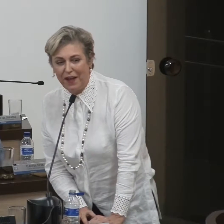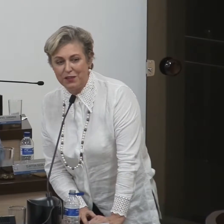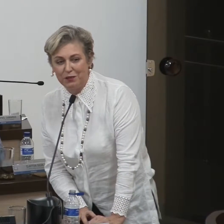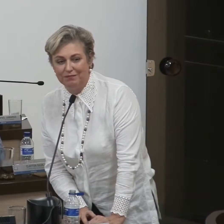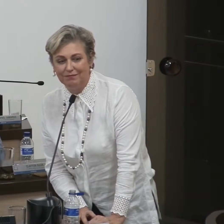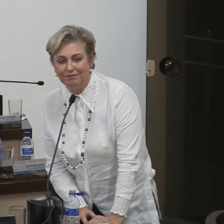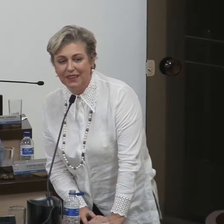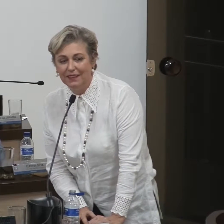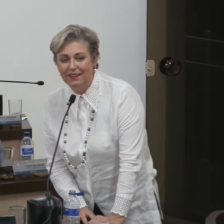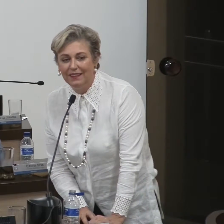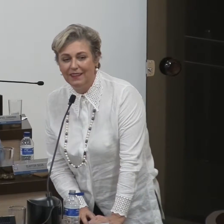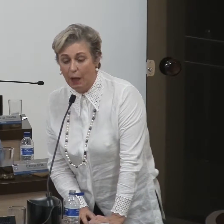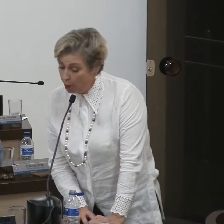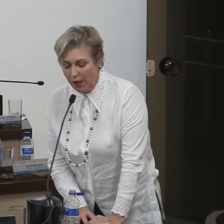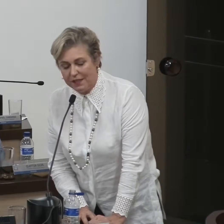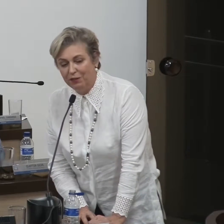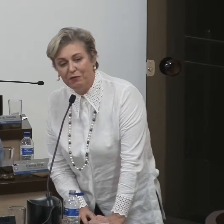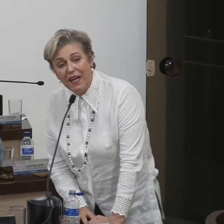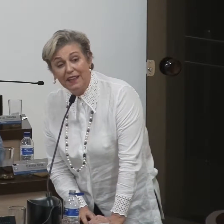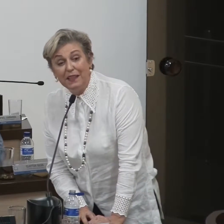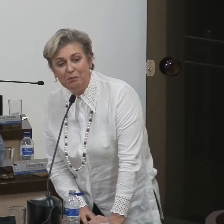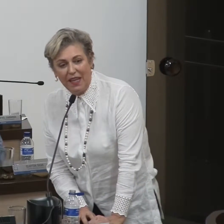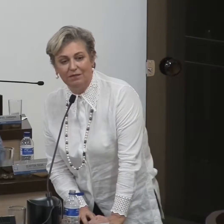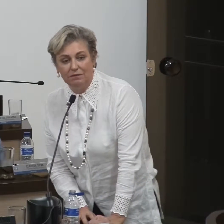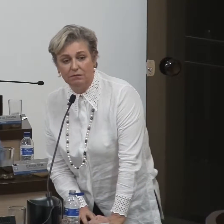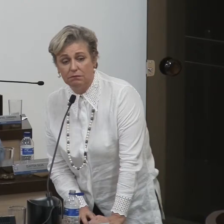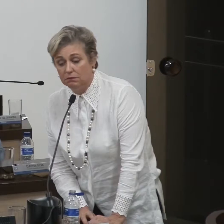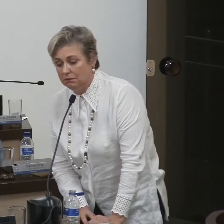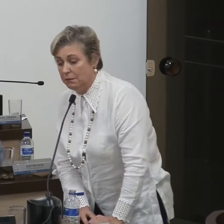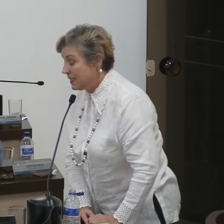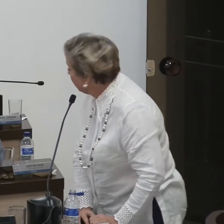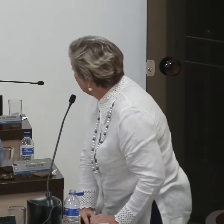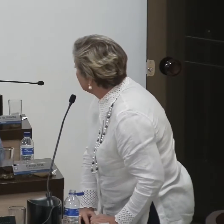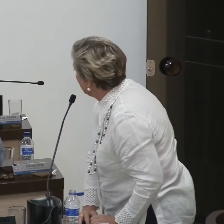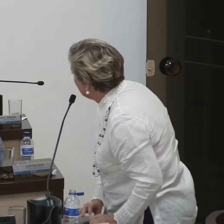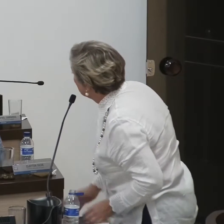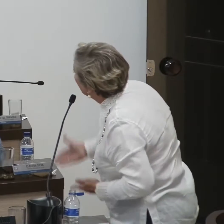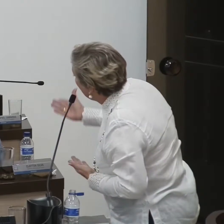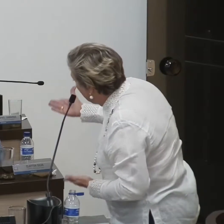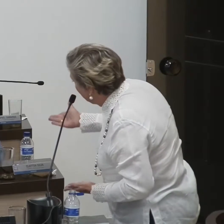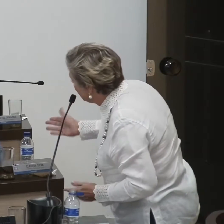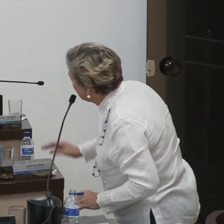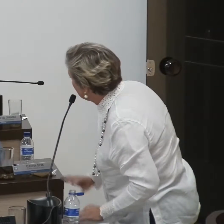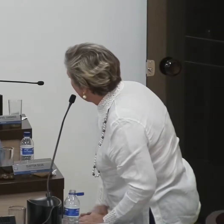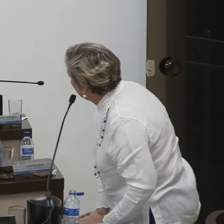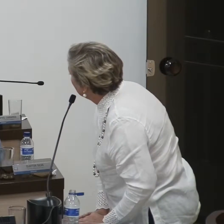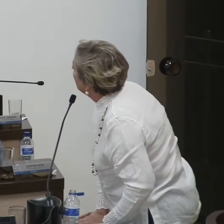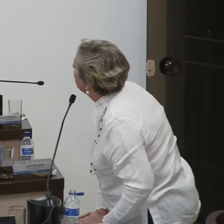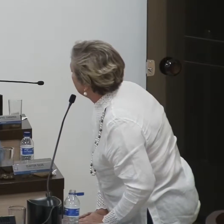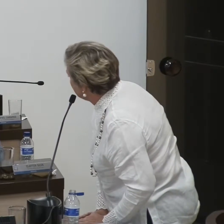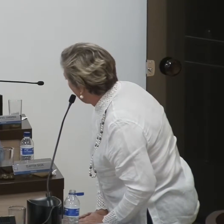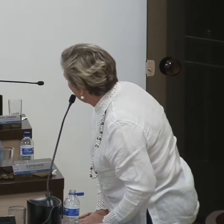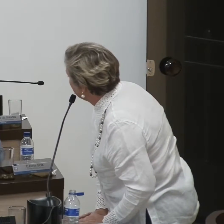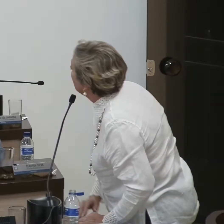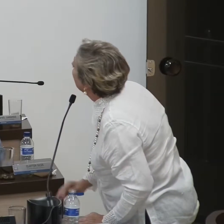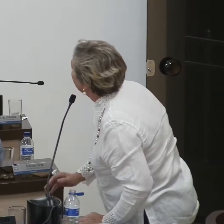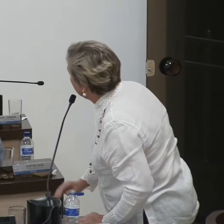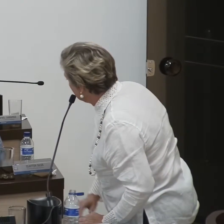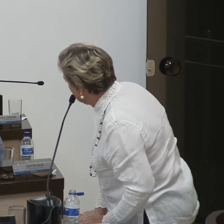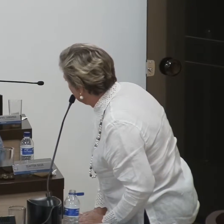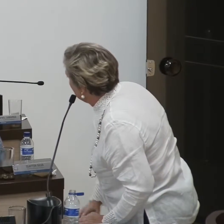ser fácil. A população não quer também. Mas, infelizmente, é o necessário para a